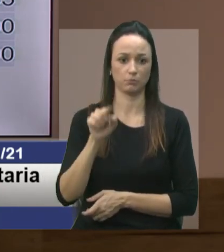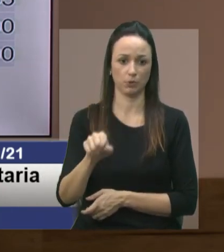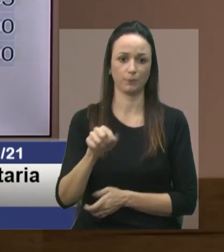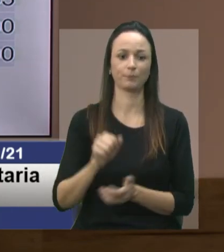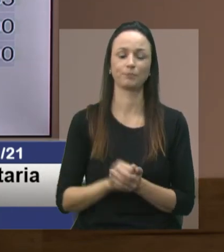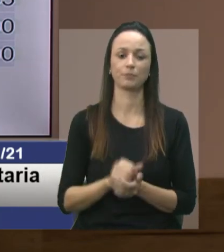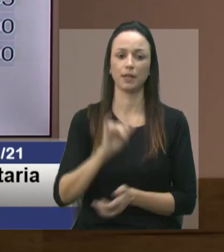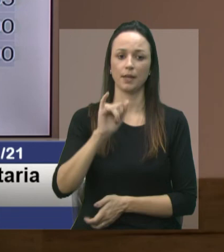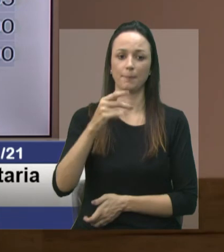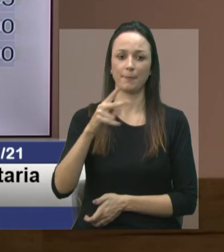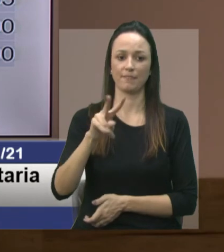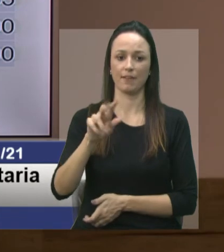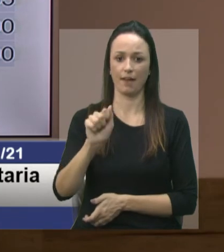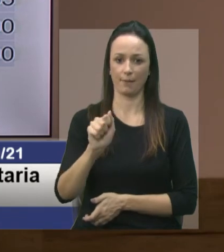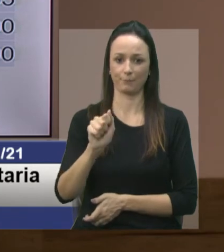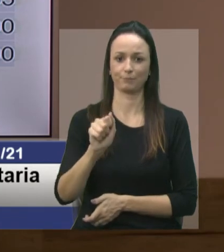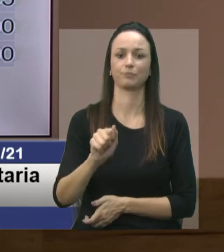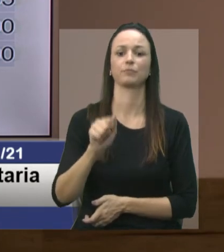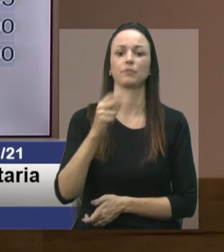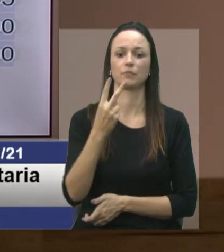29.894.000, IPVA,